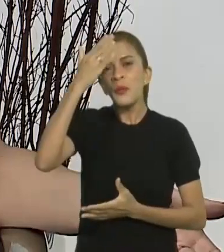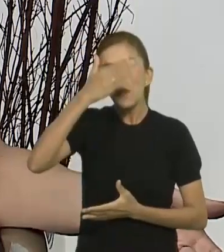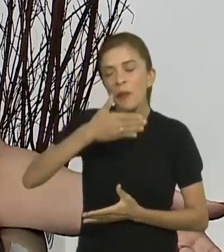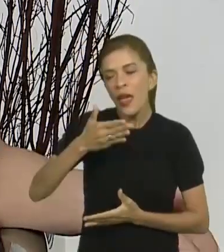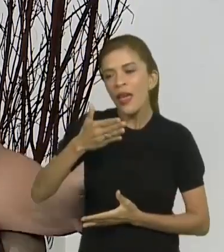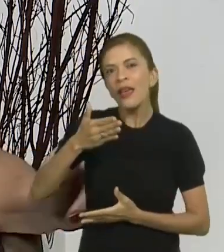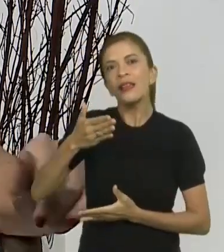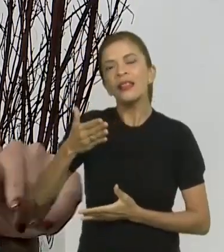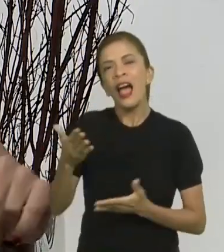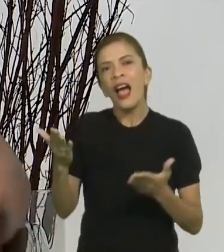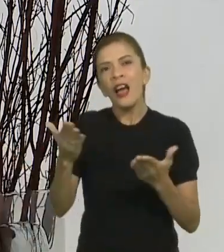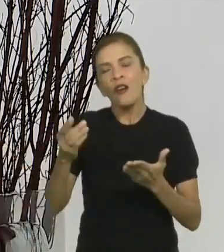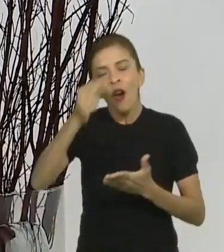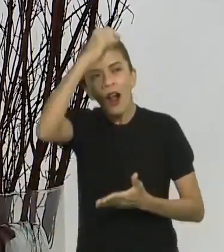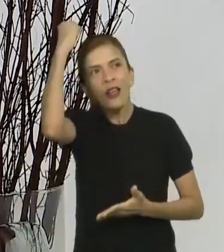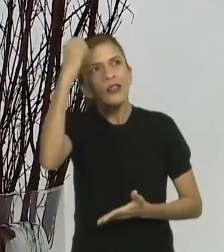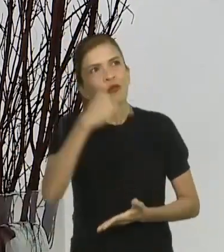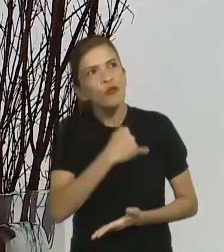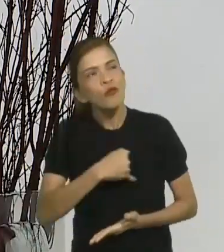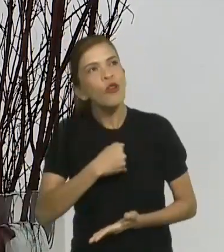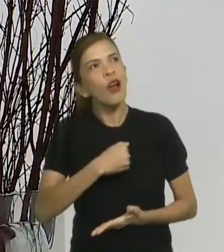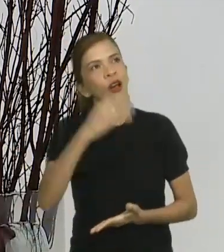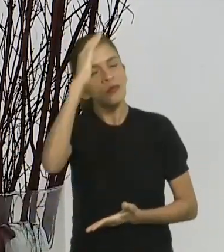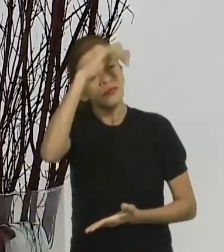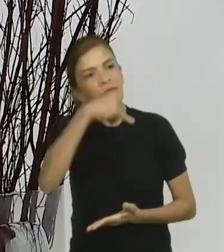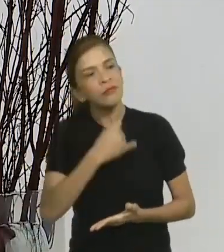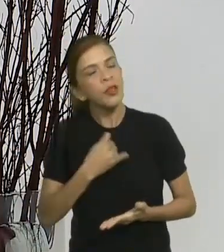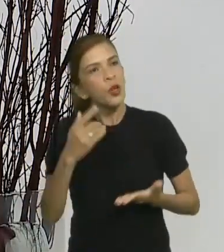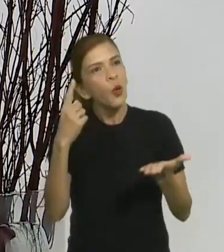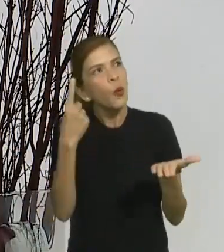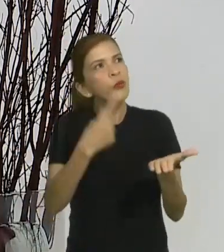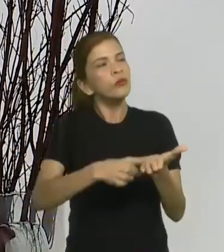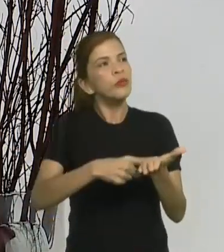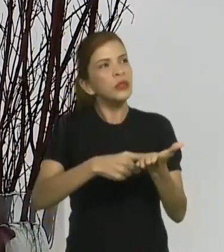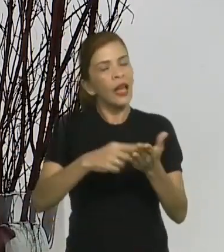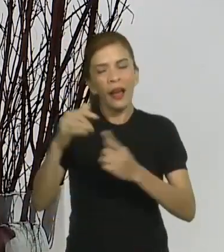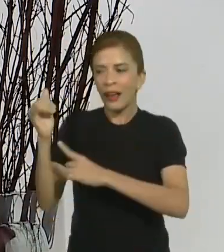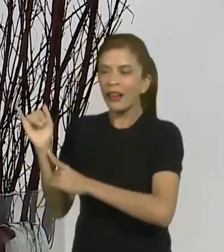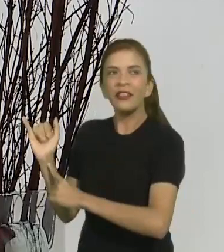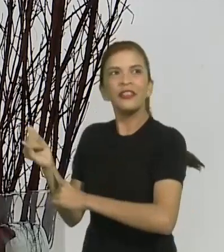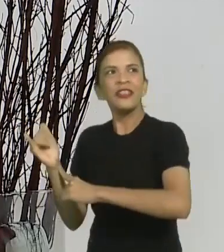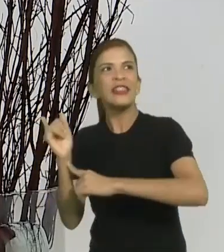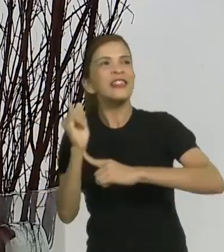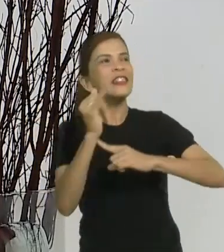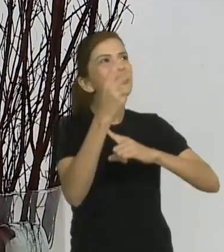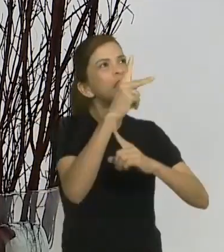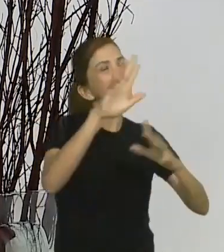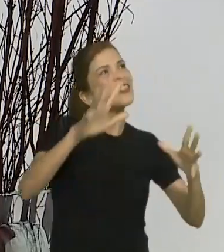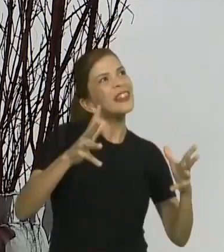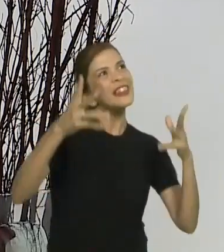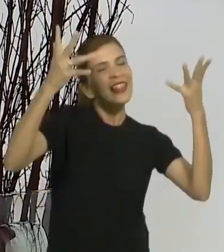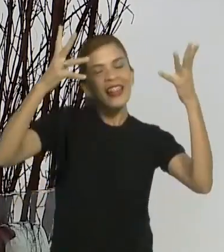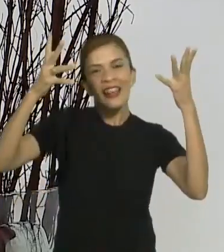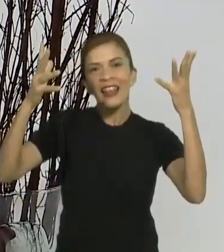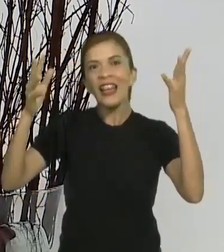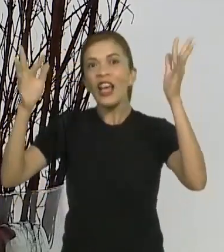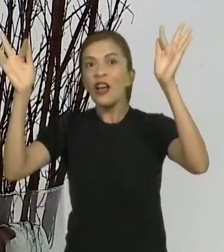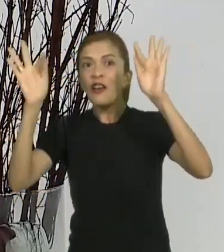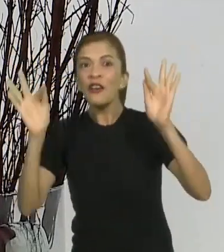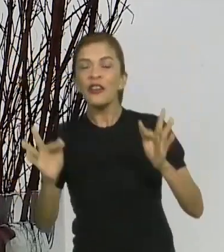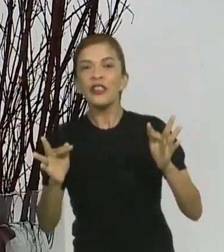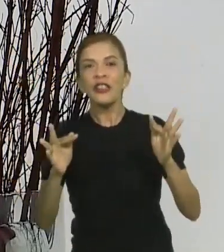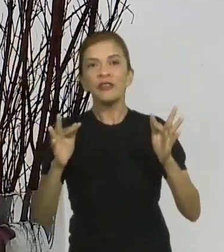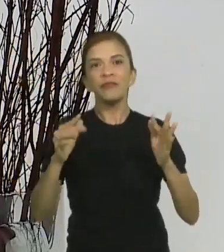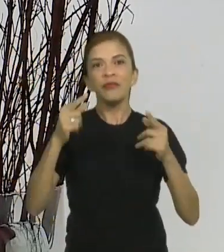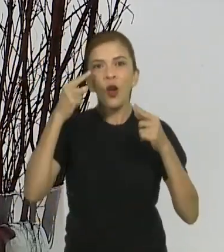Meu São João, eu vim pagar a promessa de trazer esse boizinho para alegrar sua festa. Olhos de papel de seda